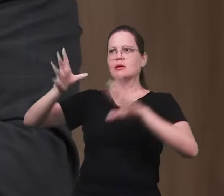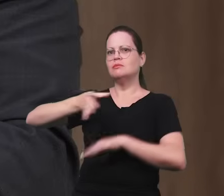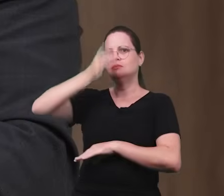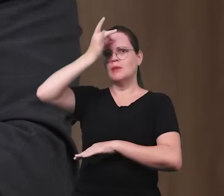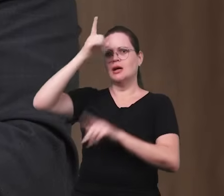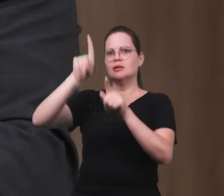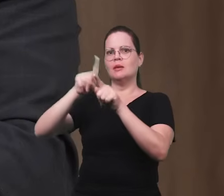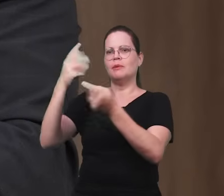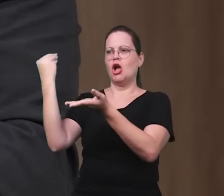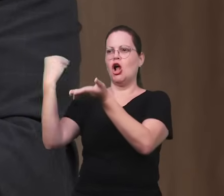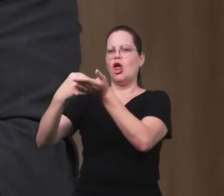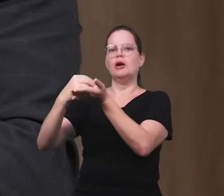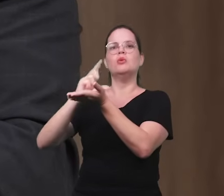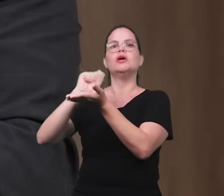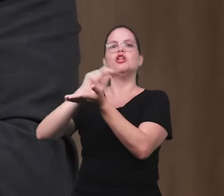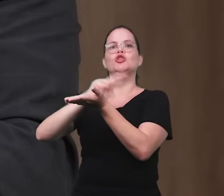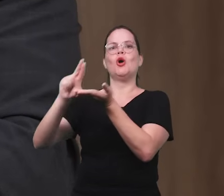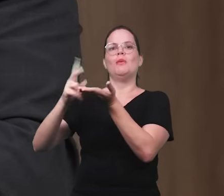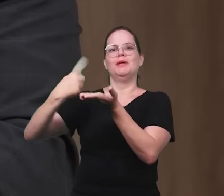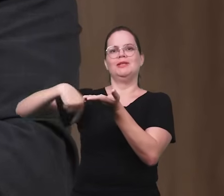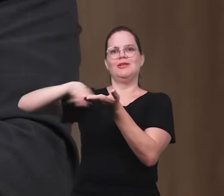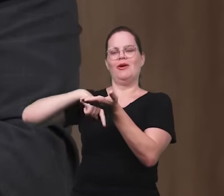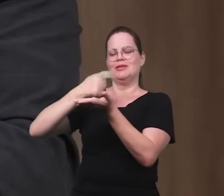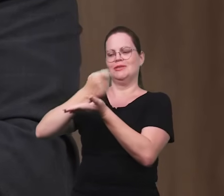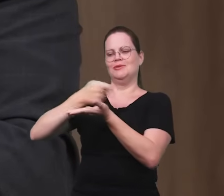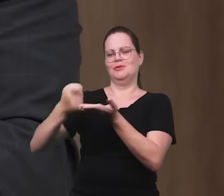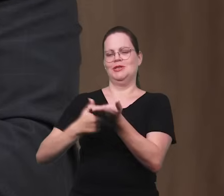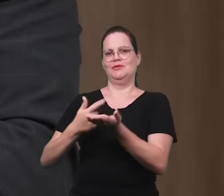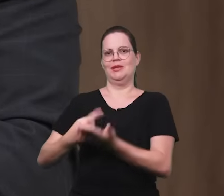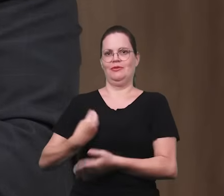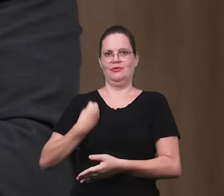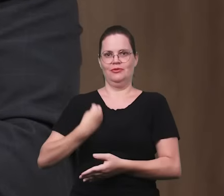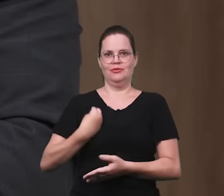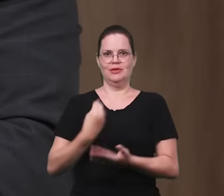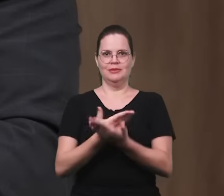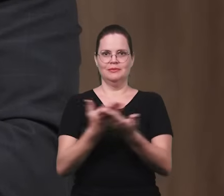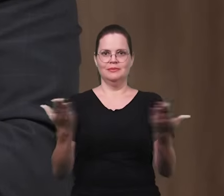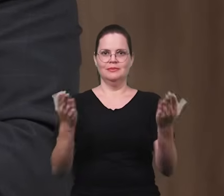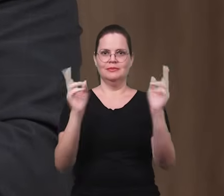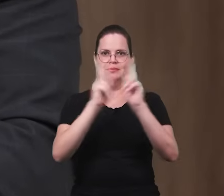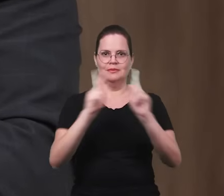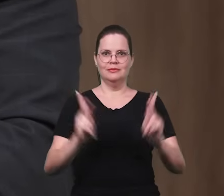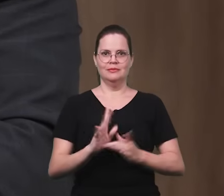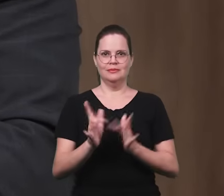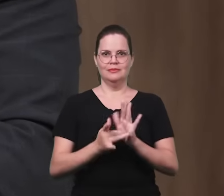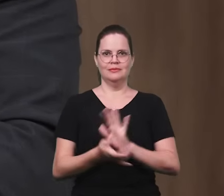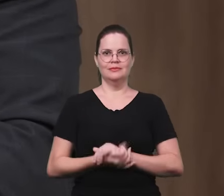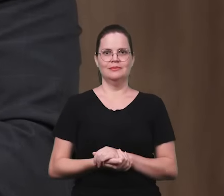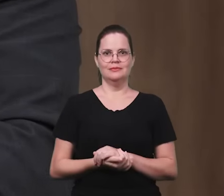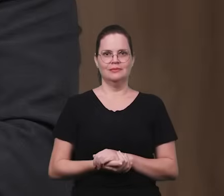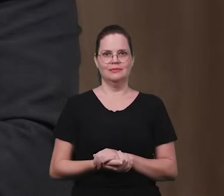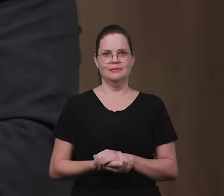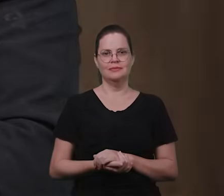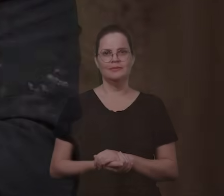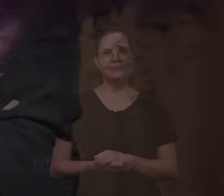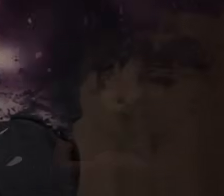que fica para sempre, que é o nosso nome escrito no livro da vida. Glória a Deus. A todos que estão nos assistindo, a paz do Senhor Jesus.